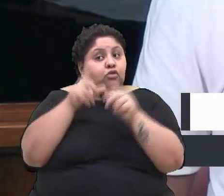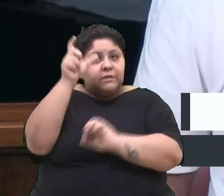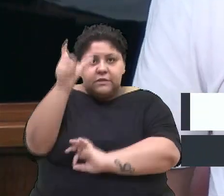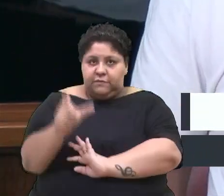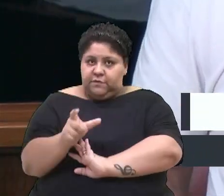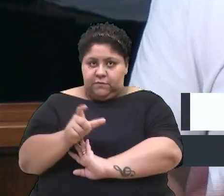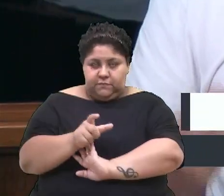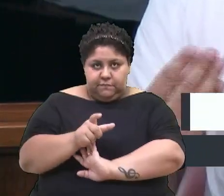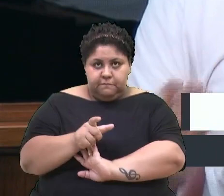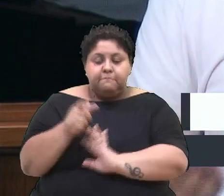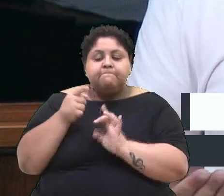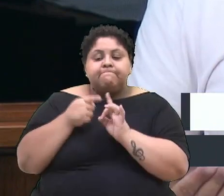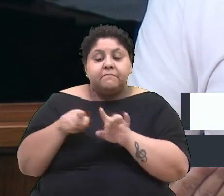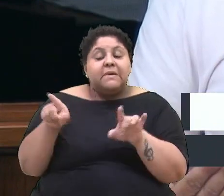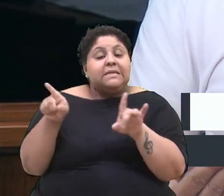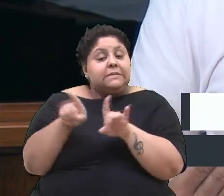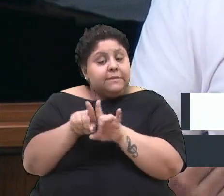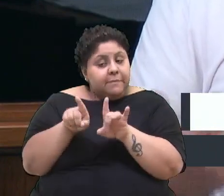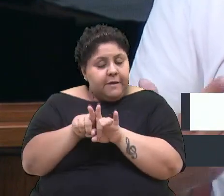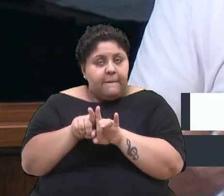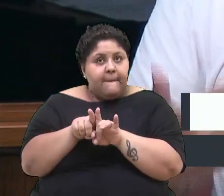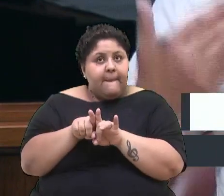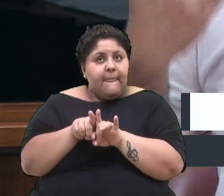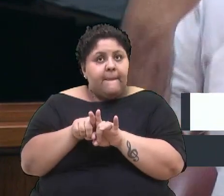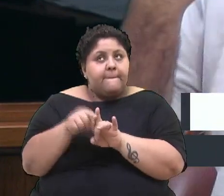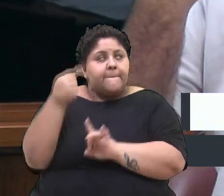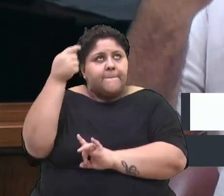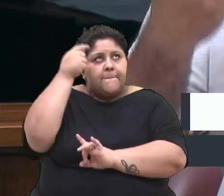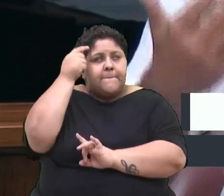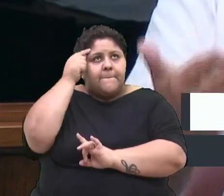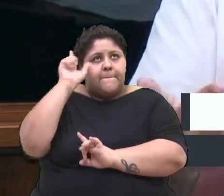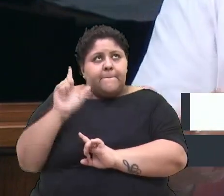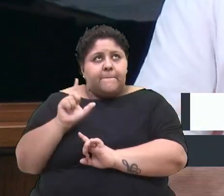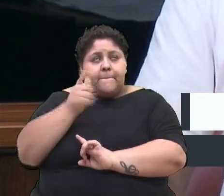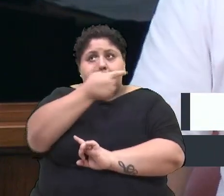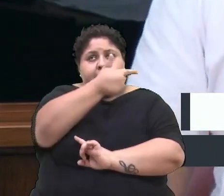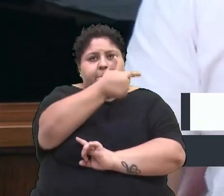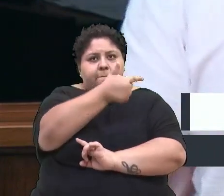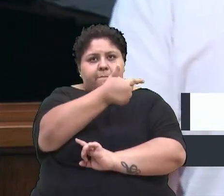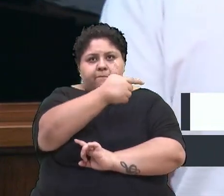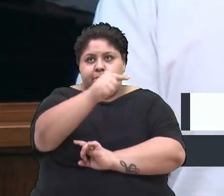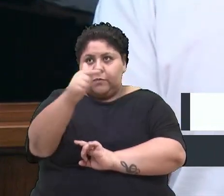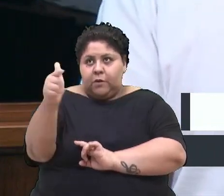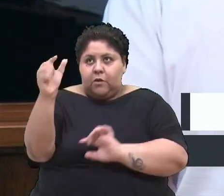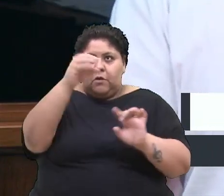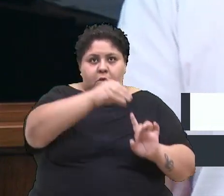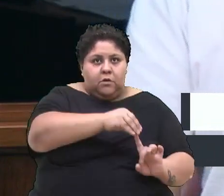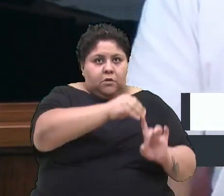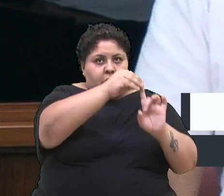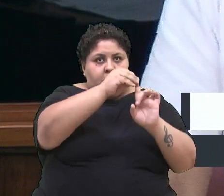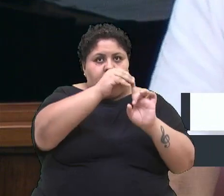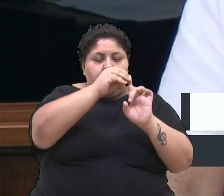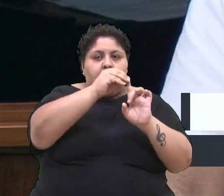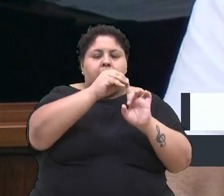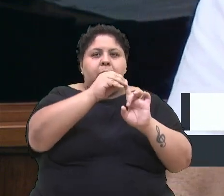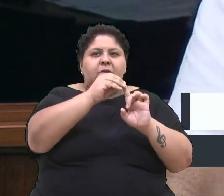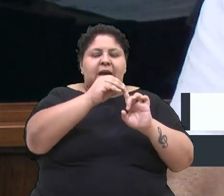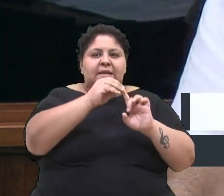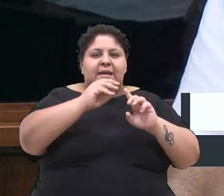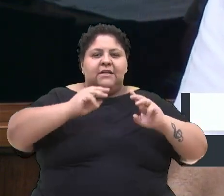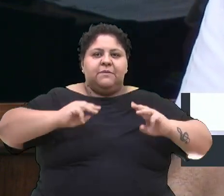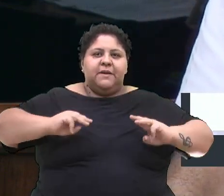pessoas. Mas também há de se pensar em outro princípio da moralidade pública, que é